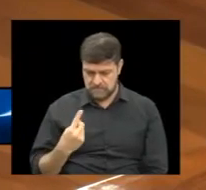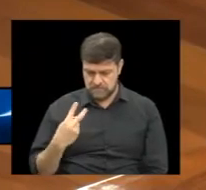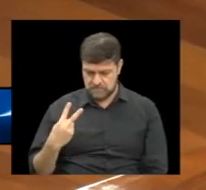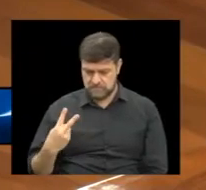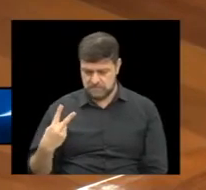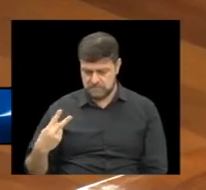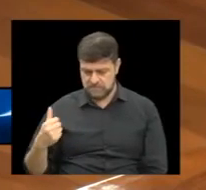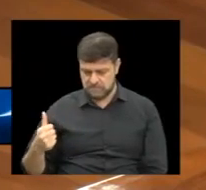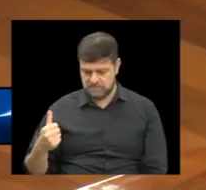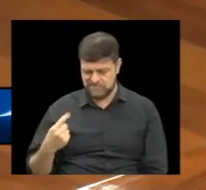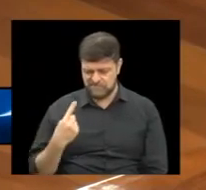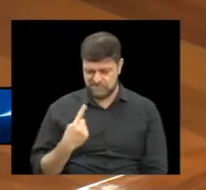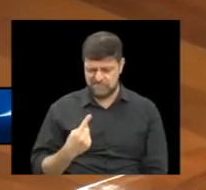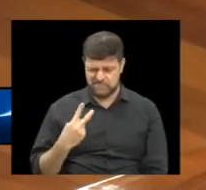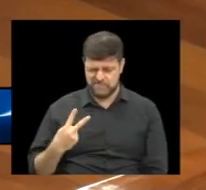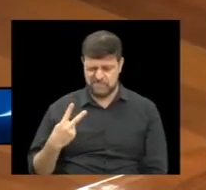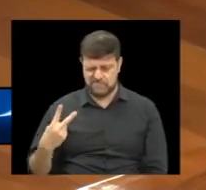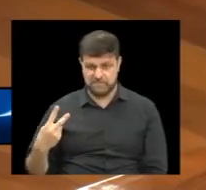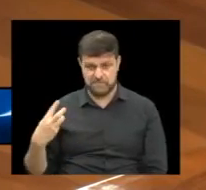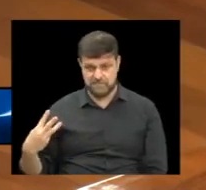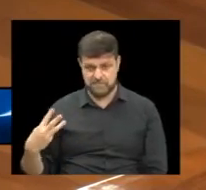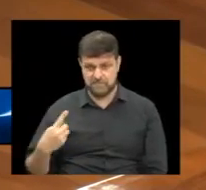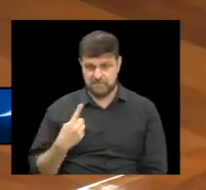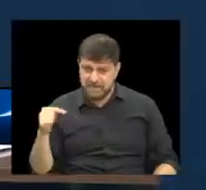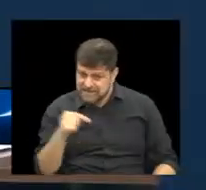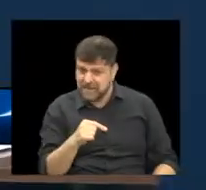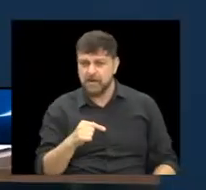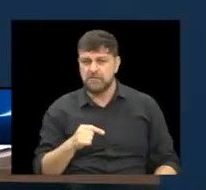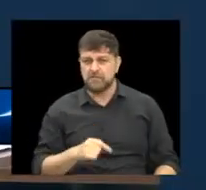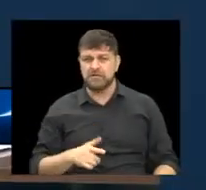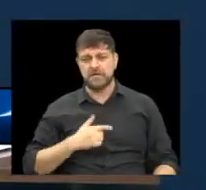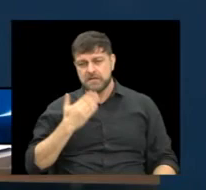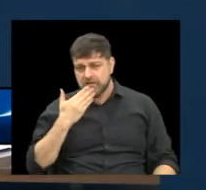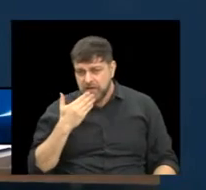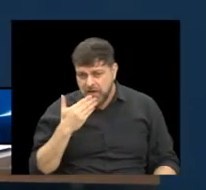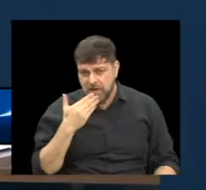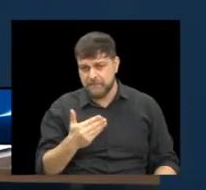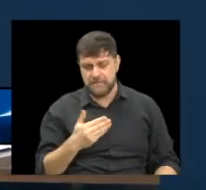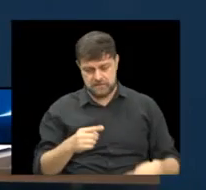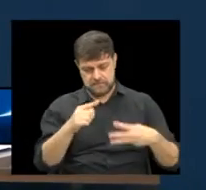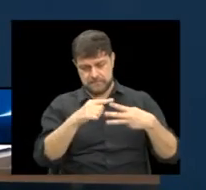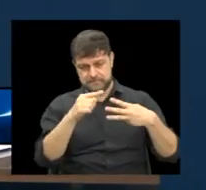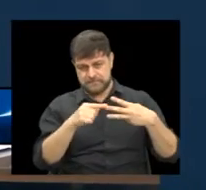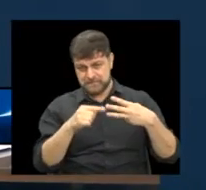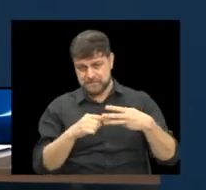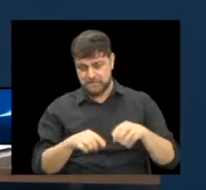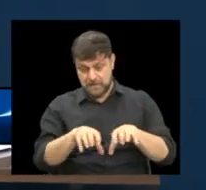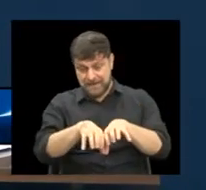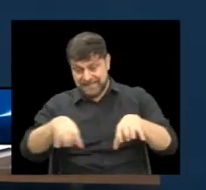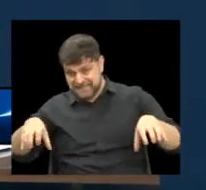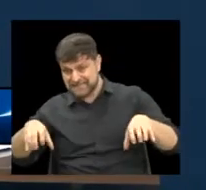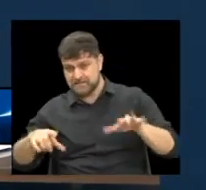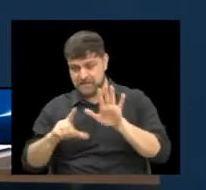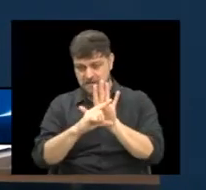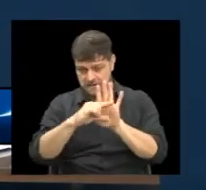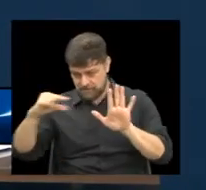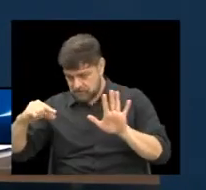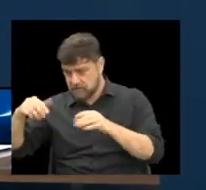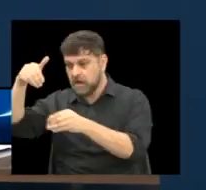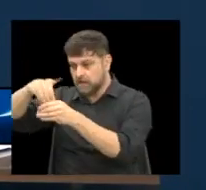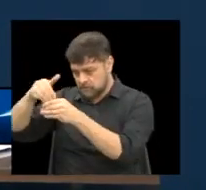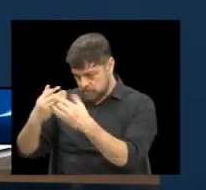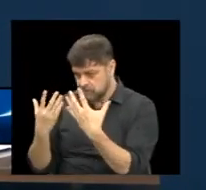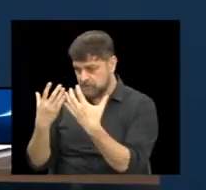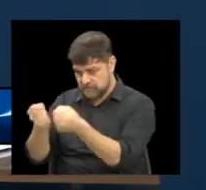fosse separada, pois ela questionou 3 delas. Vou pedir o destaque para que se desmembre a votação. Votarei favorável